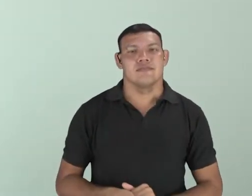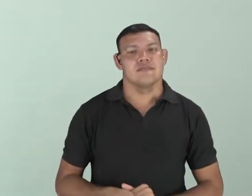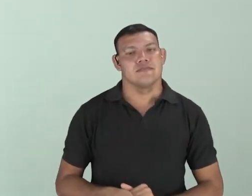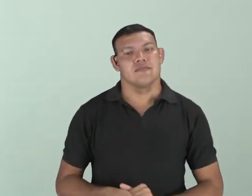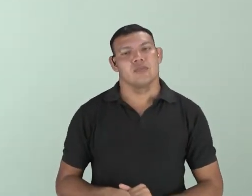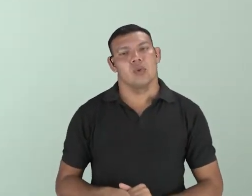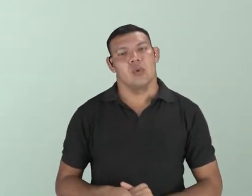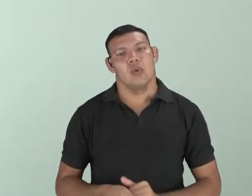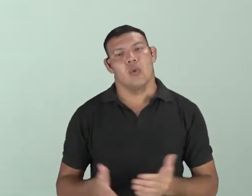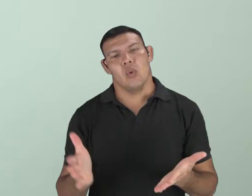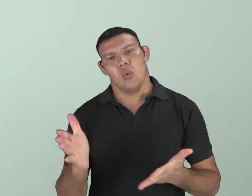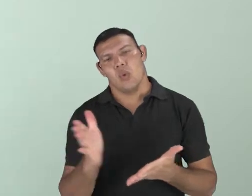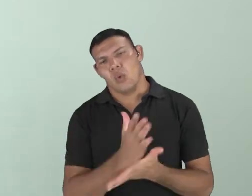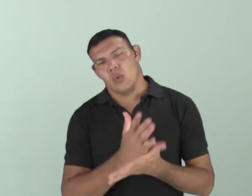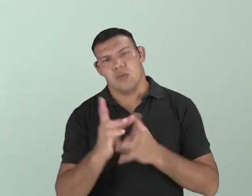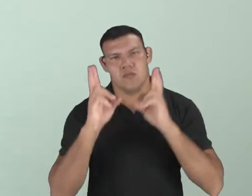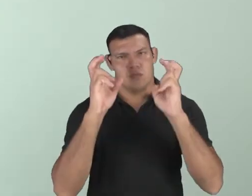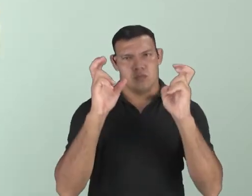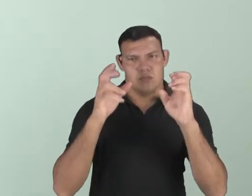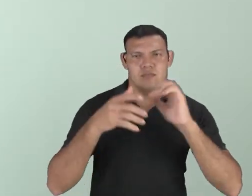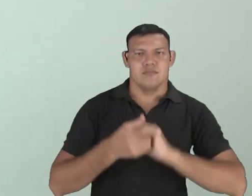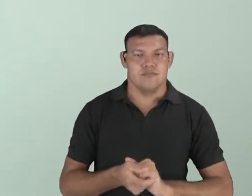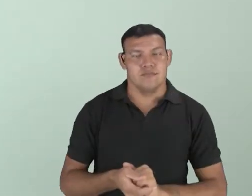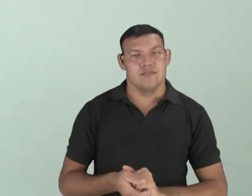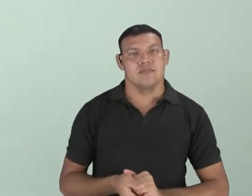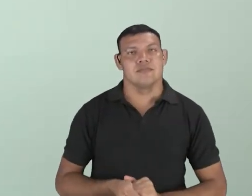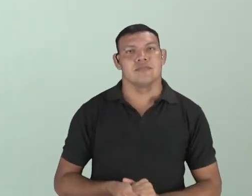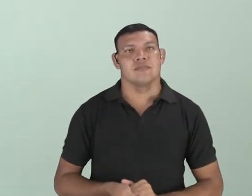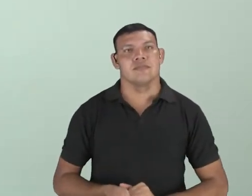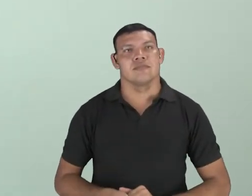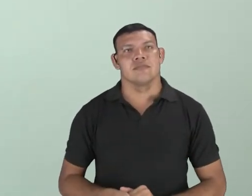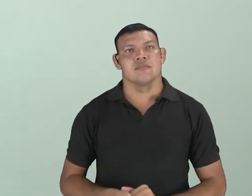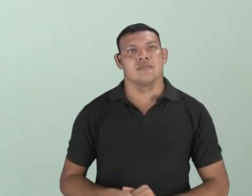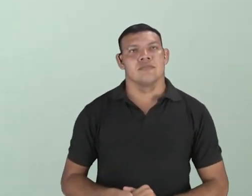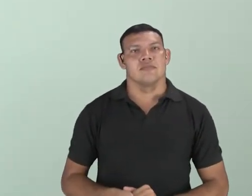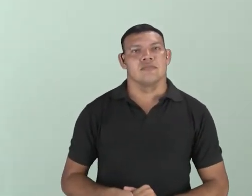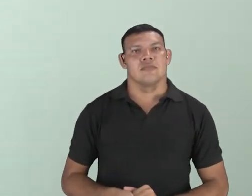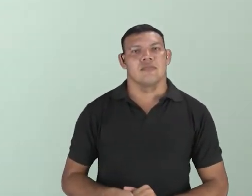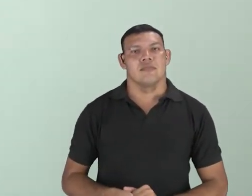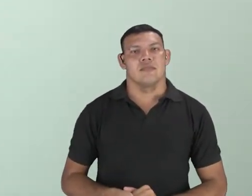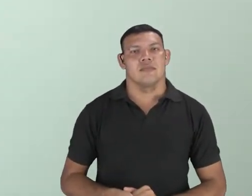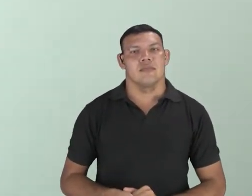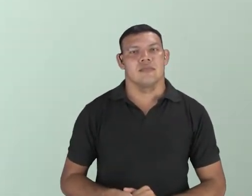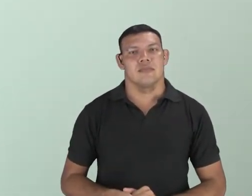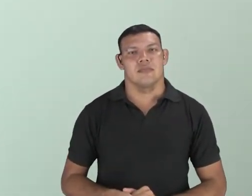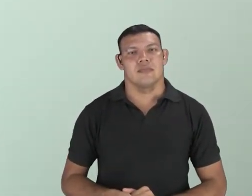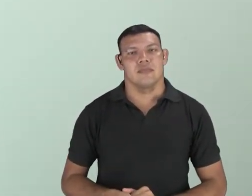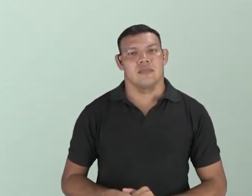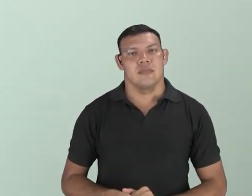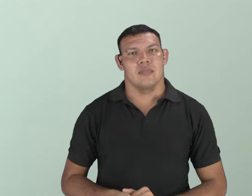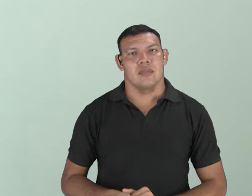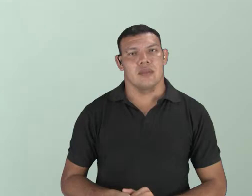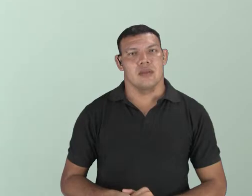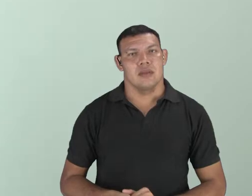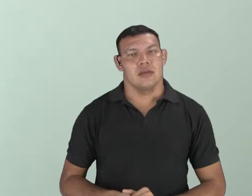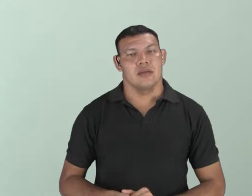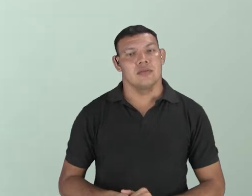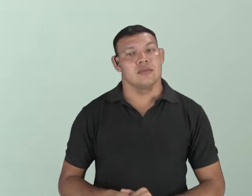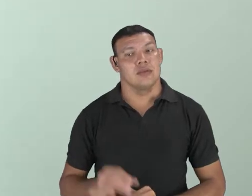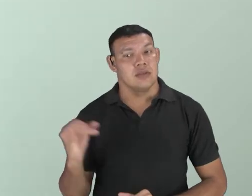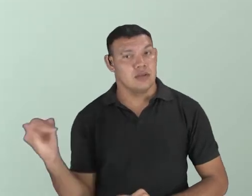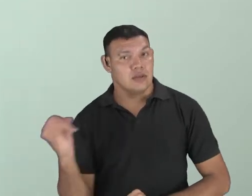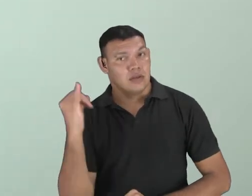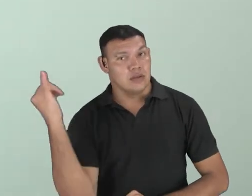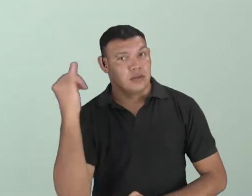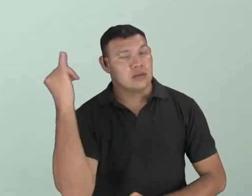para falar sobre uma situação, sobre um tema, sobre um assunto. Outro ponto